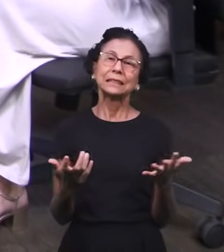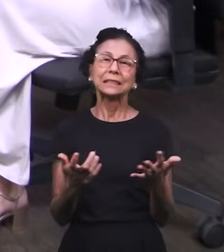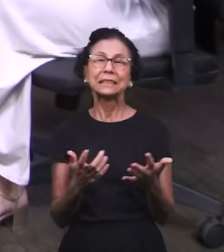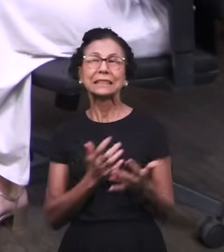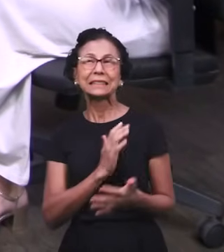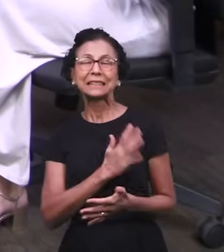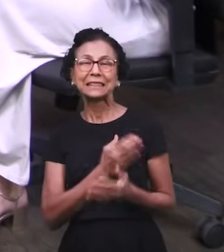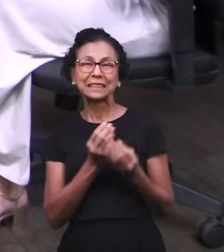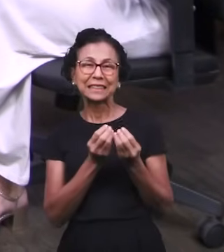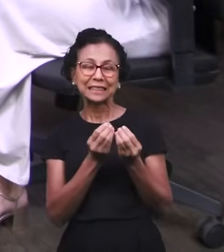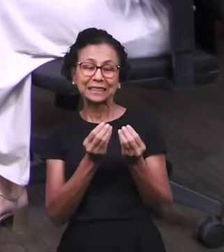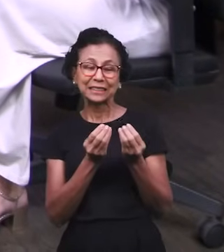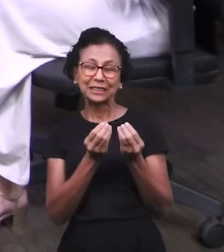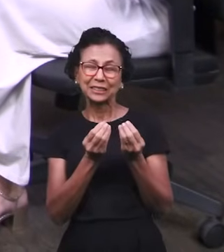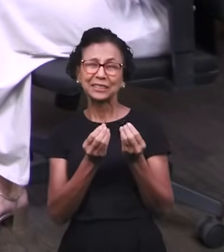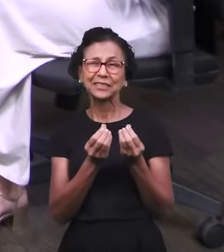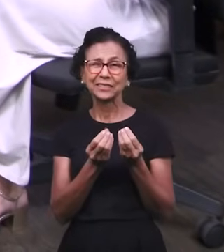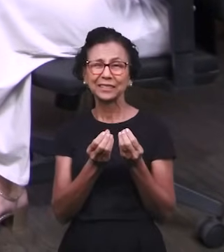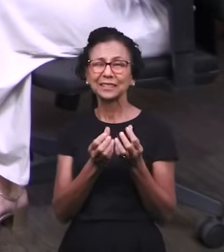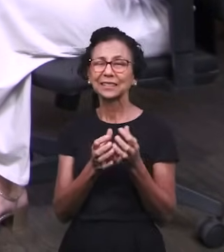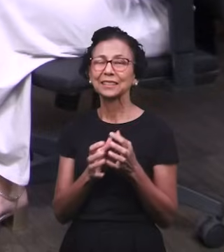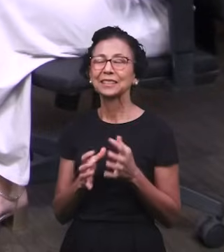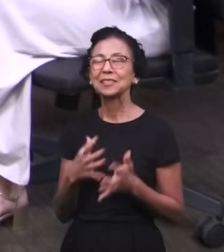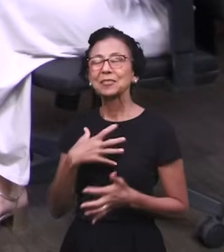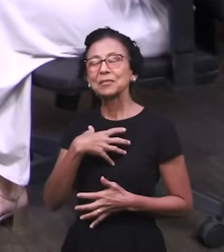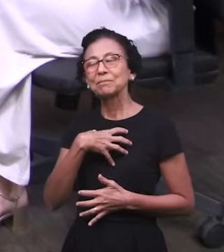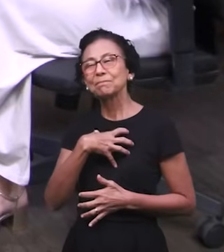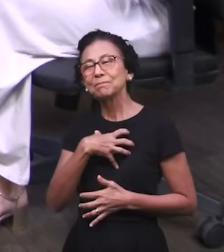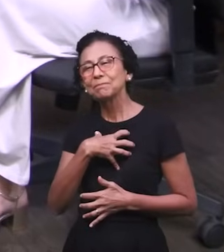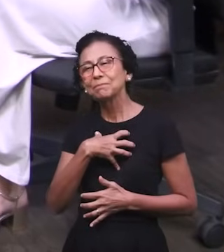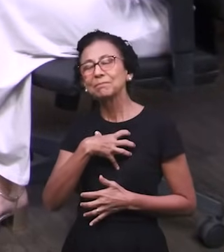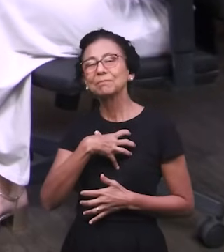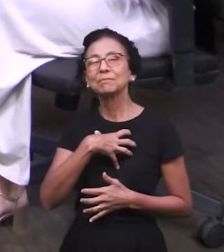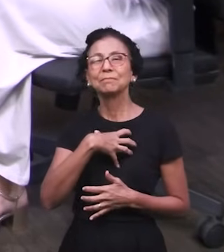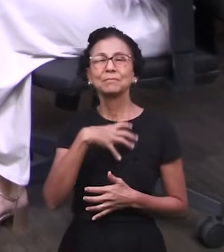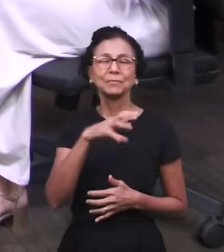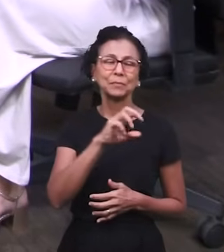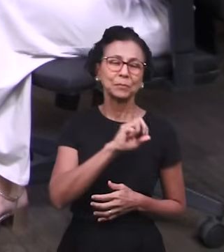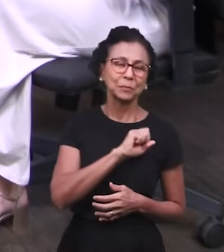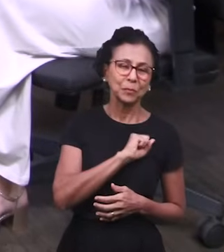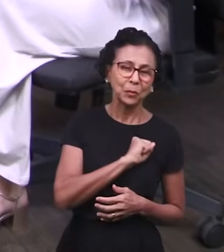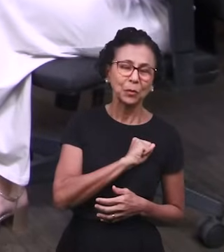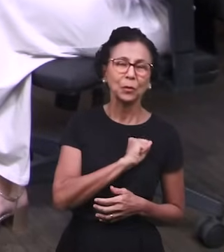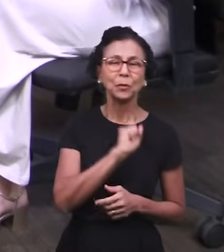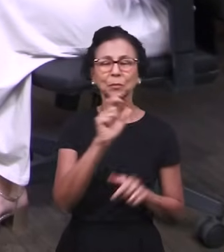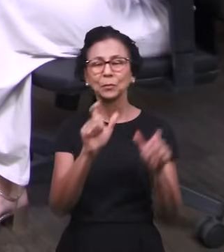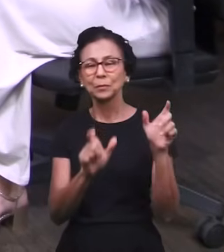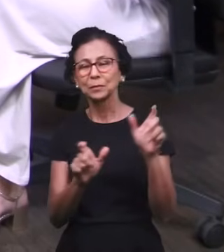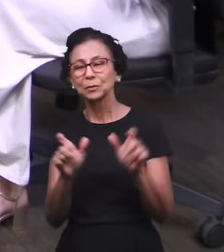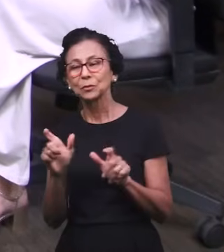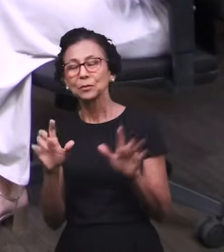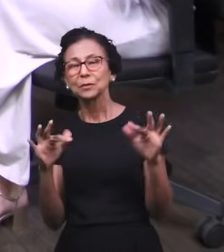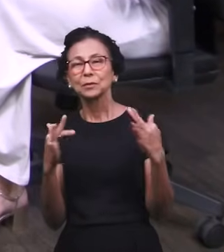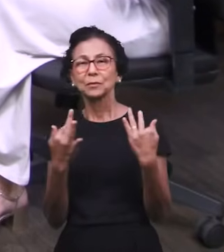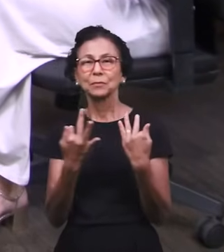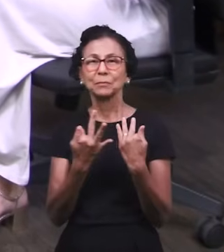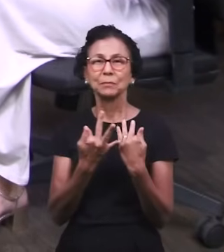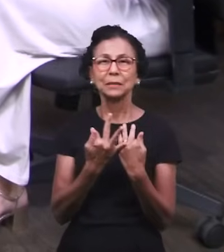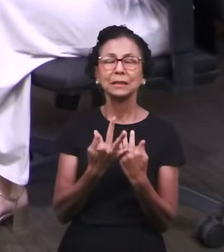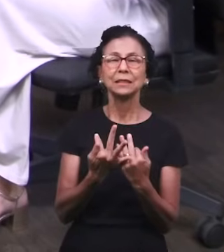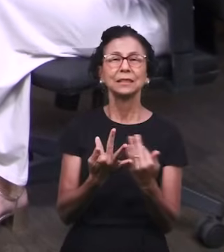sentimento, né, de amor um pelo outro, e ele se aflora nesses dias,